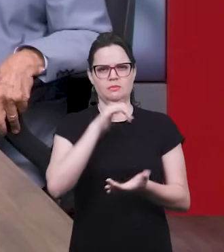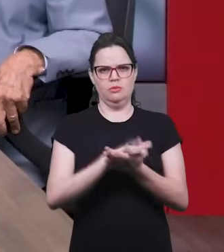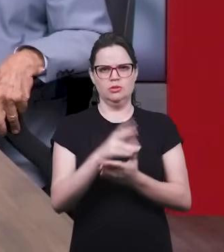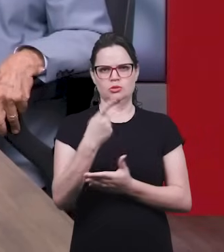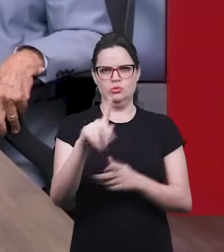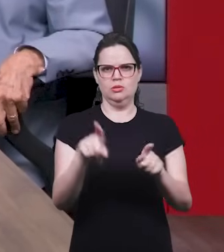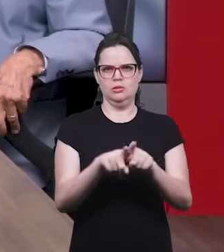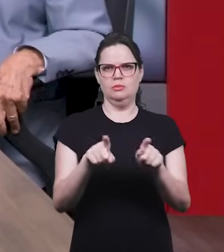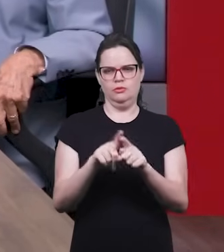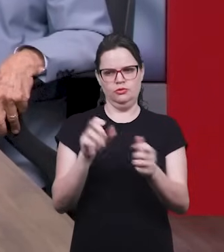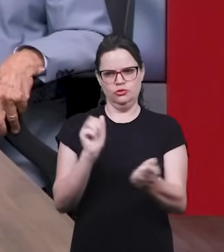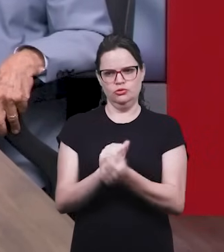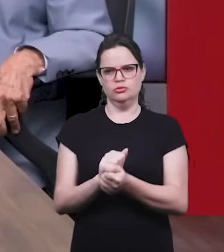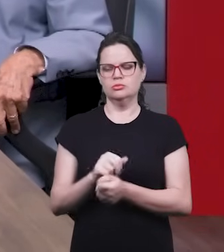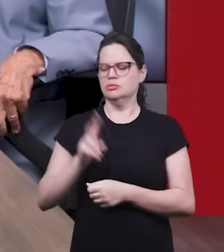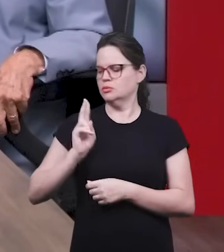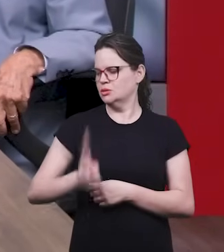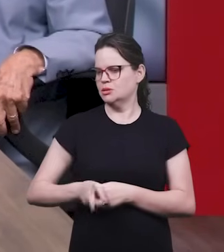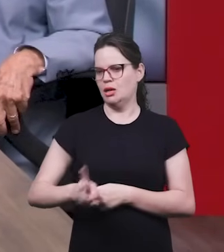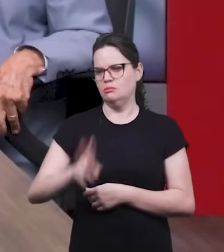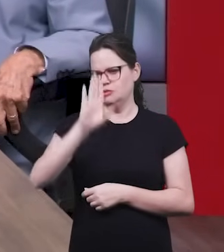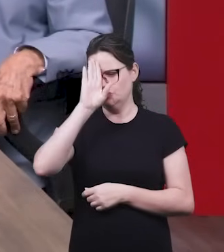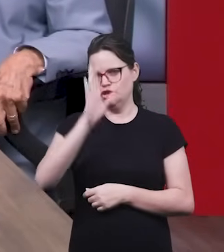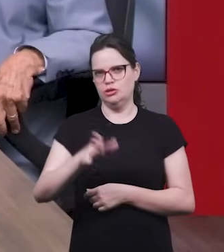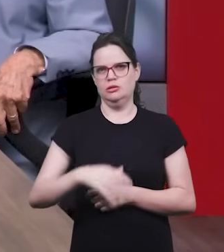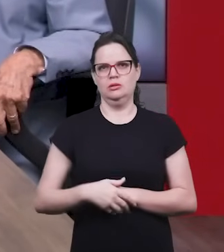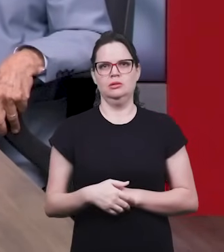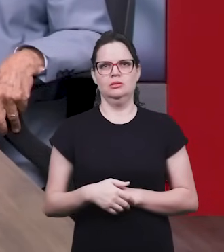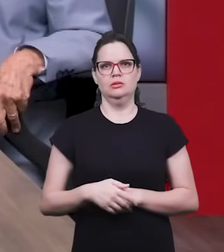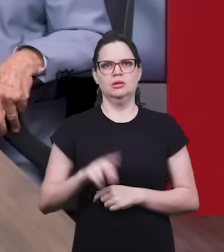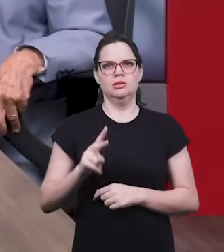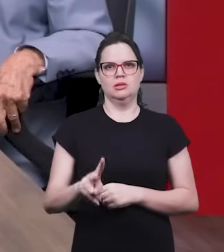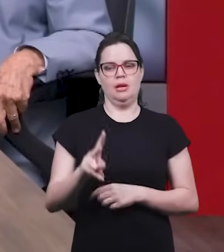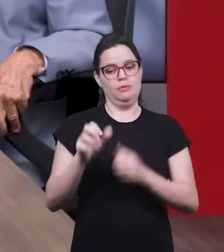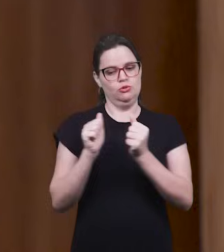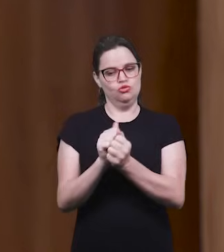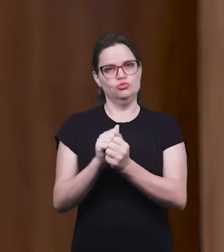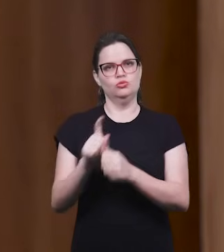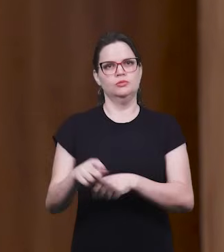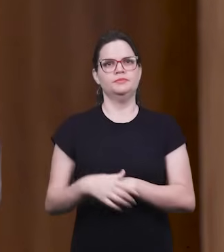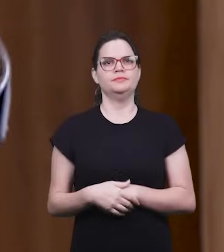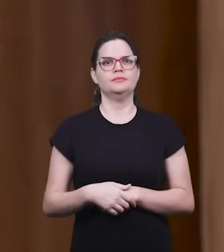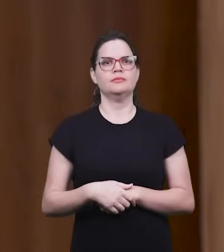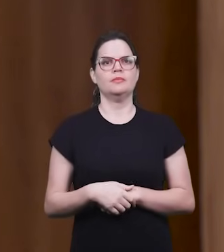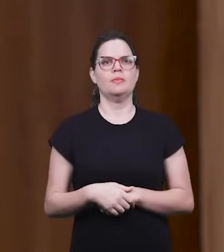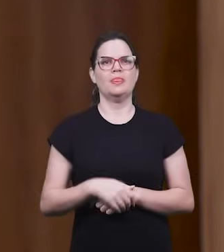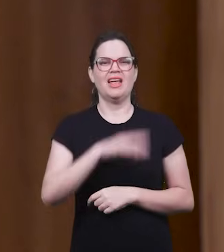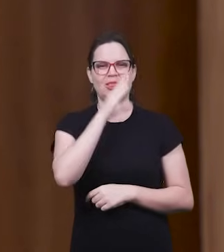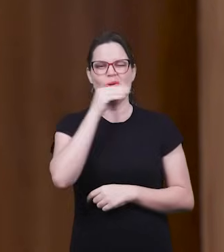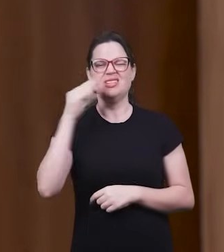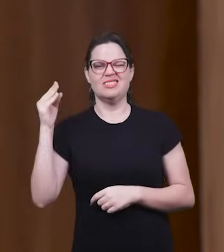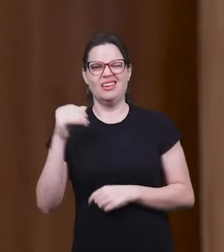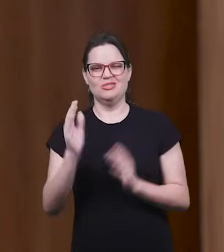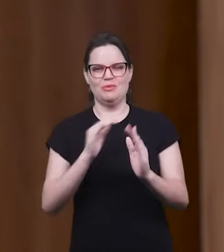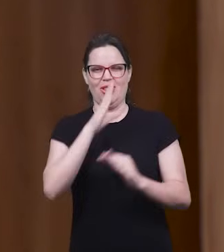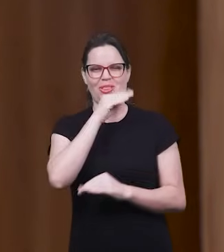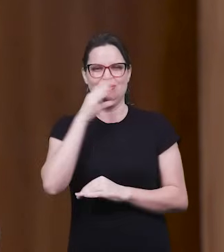pastor? Direto. Ela, sempre com ela ali. Ah, eu queria um negócio de